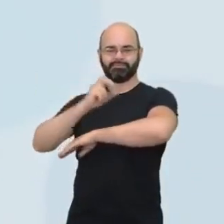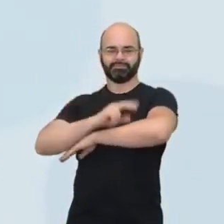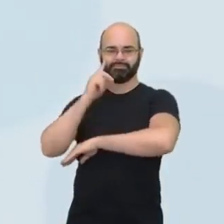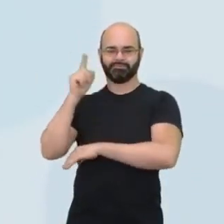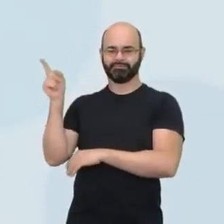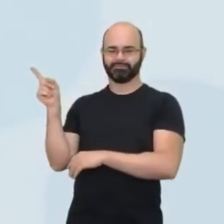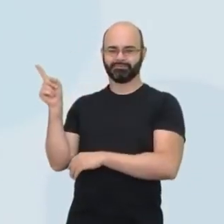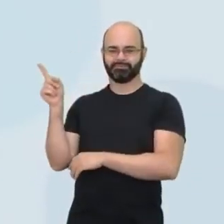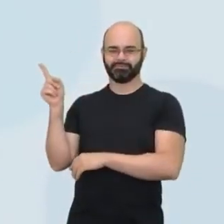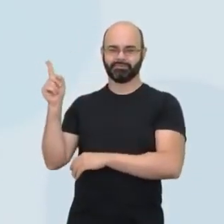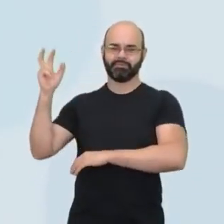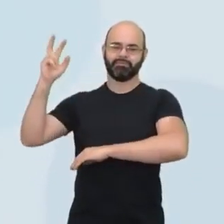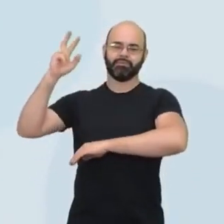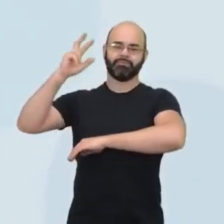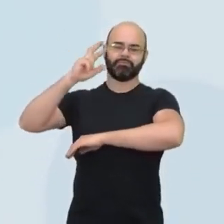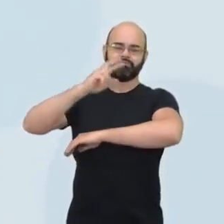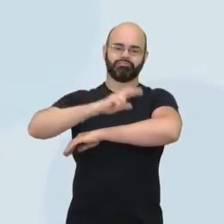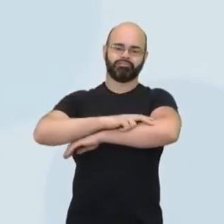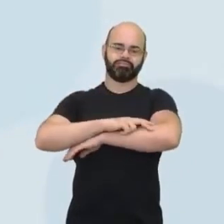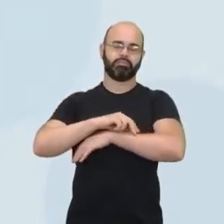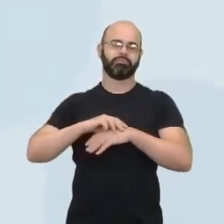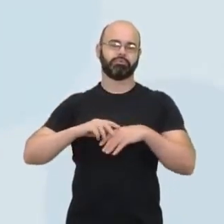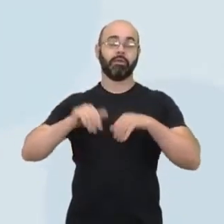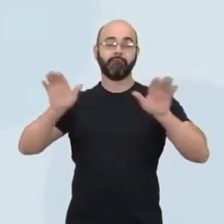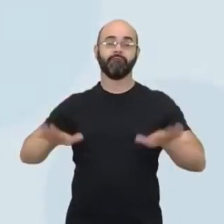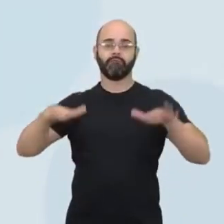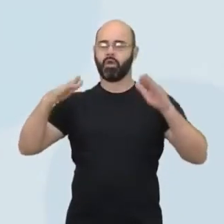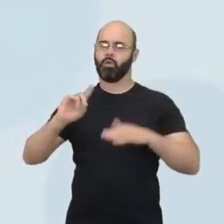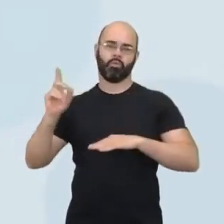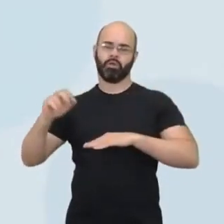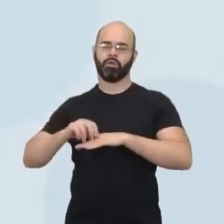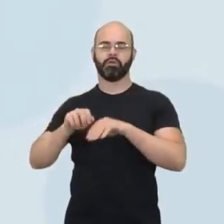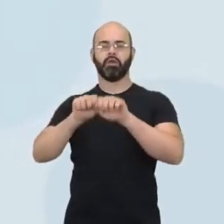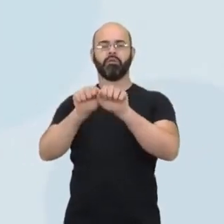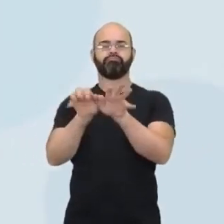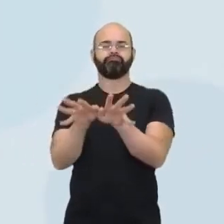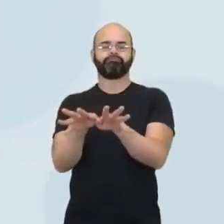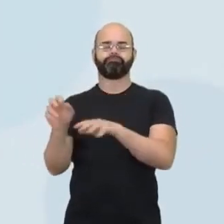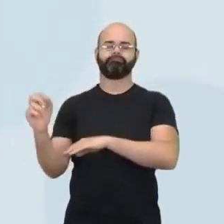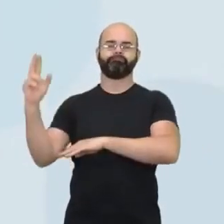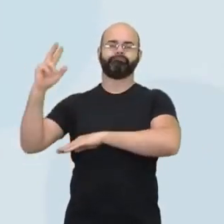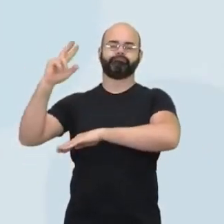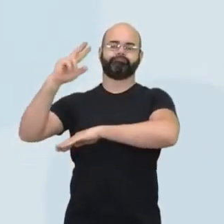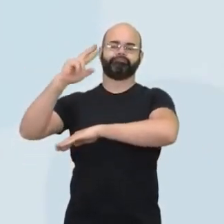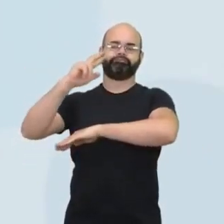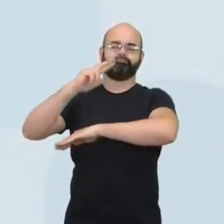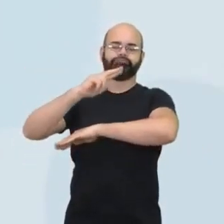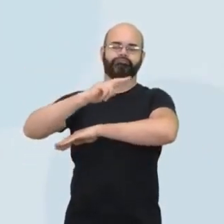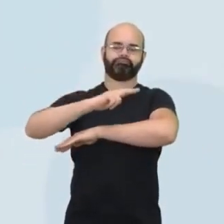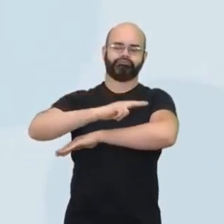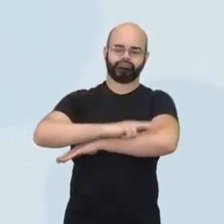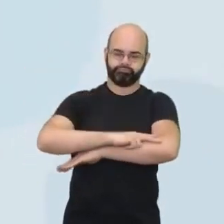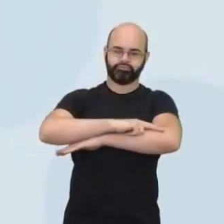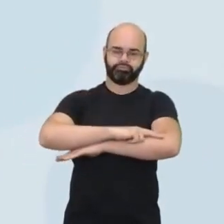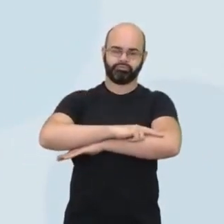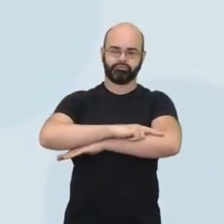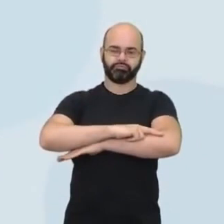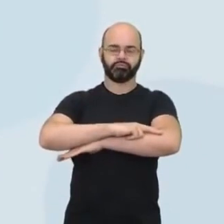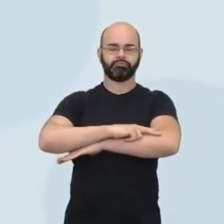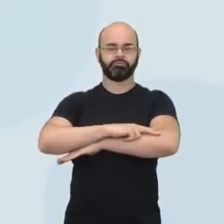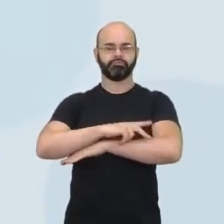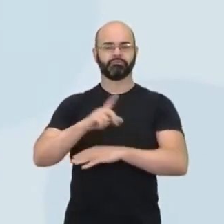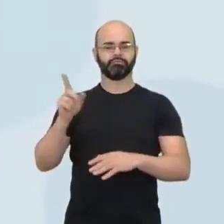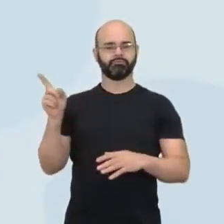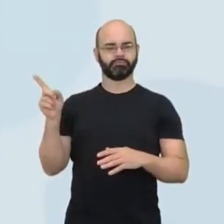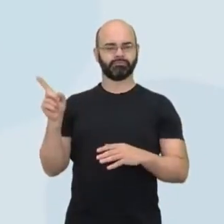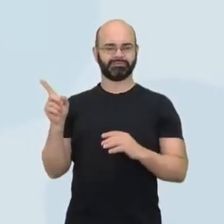para ele aterrizar. Ele não voa, tá? Ele plana, então ele planou ali de uma árvore para outra e tá aterrizando aí. Tem um outro ali que tá